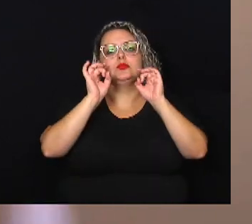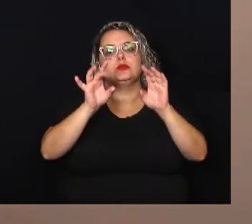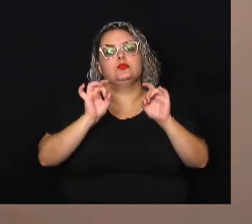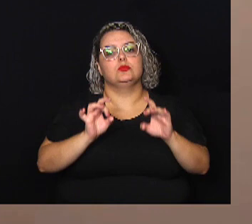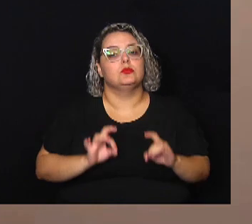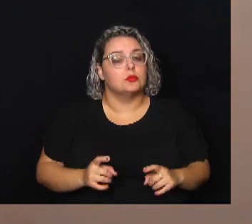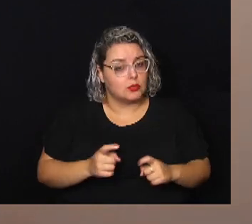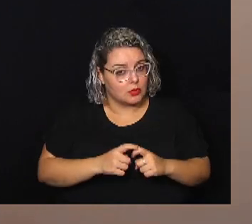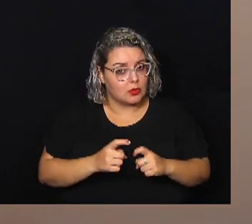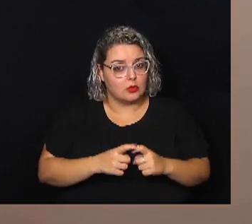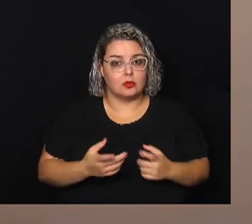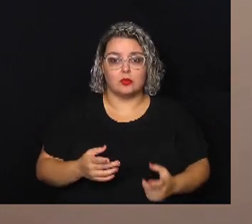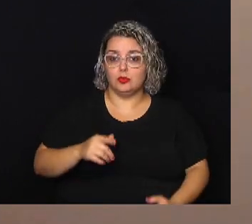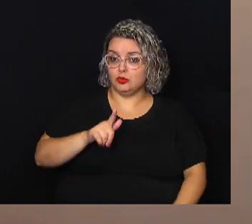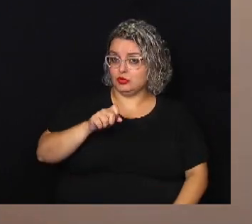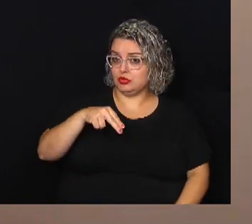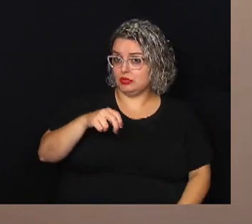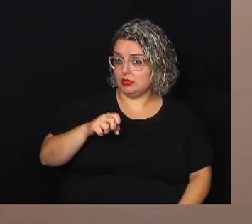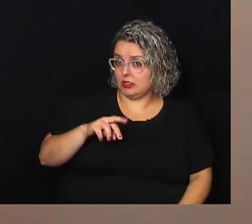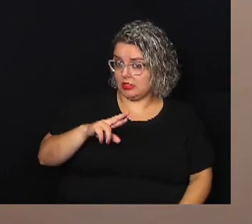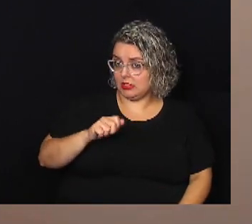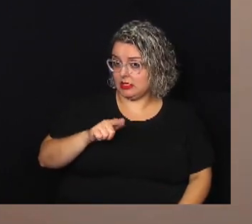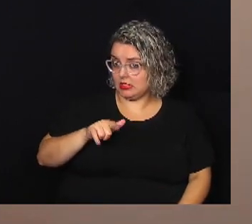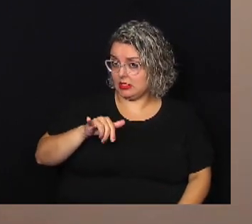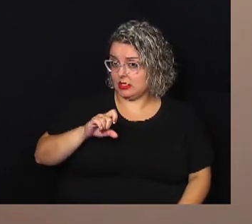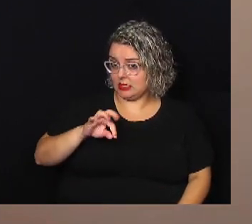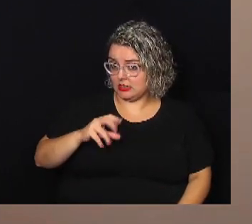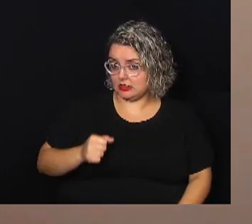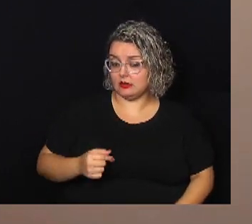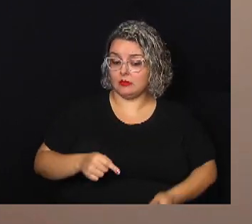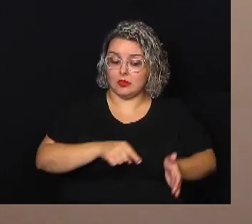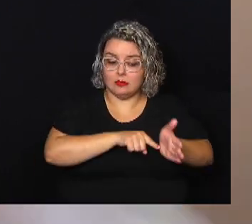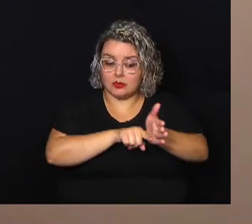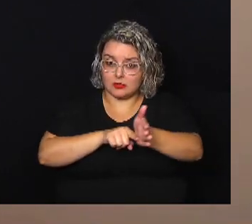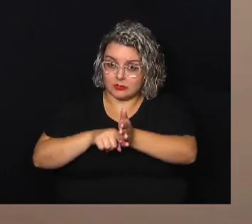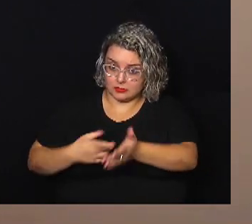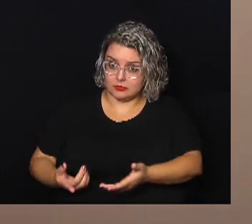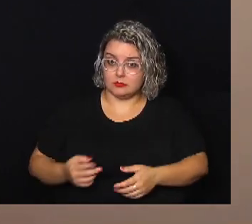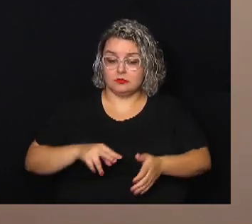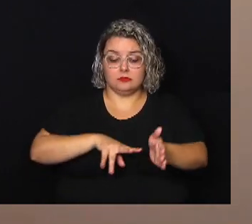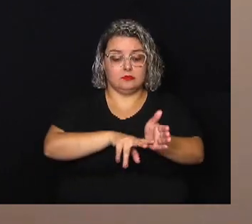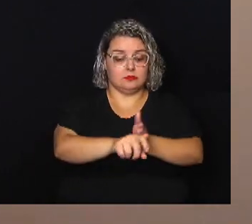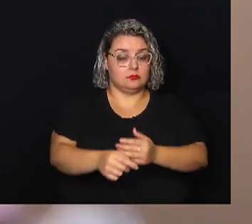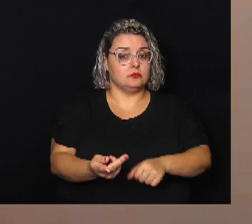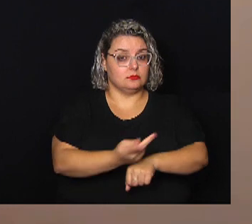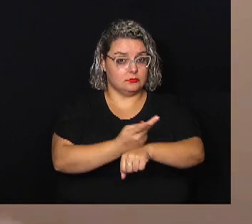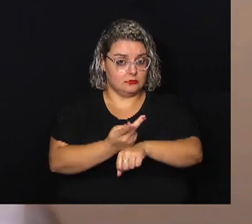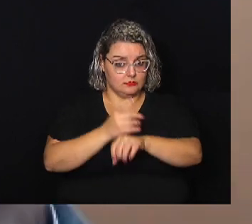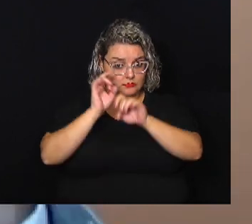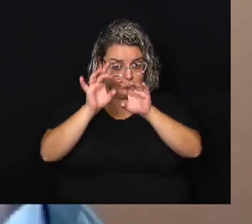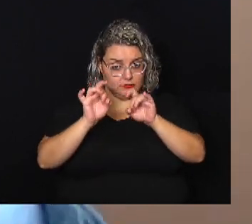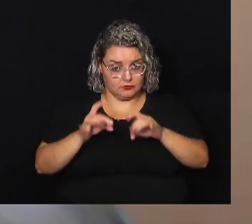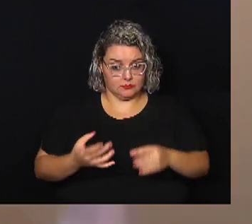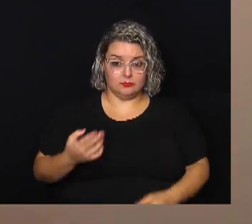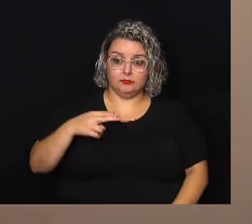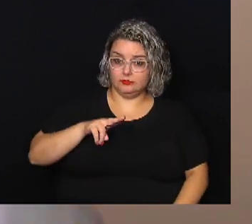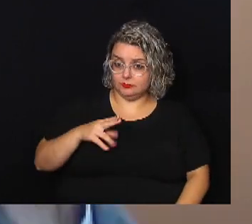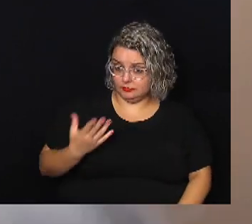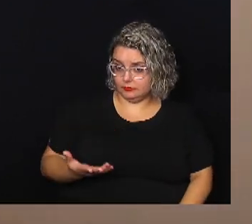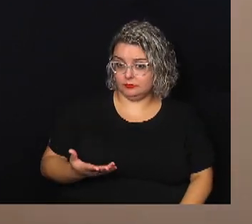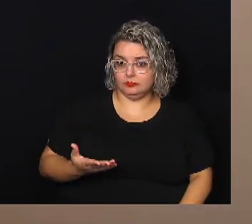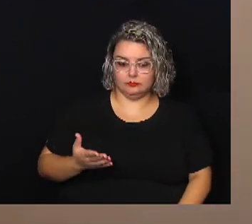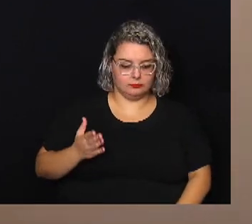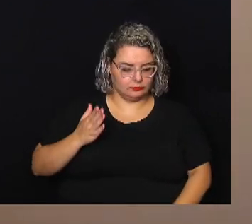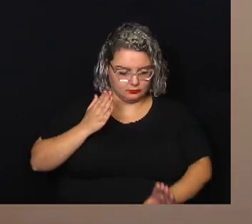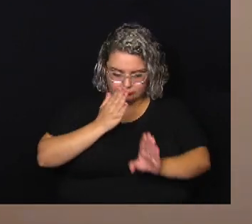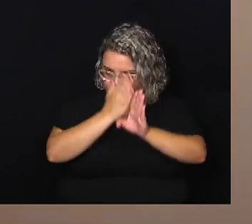médico generalista, por exemplo, para fazer esse rastreamento com o diagnóstico, procurar um especialista ou, de cara, já